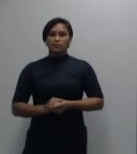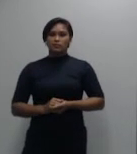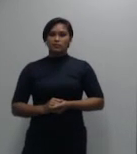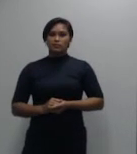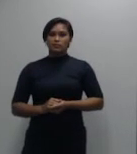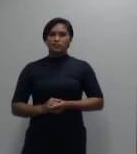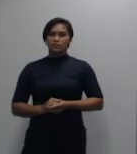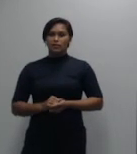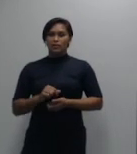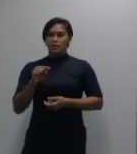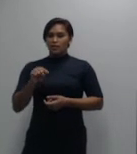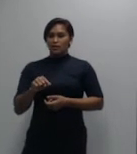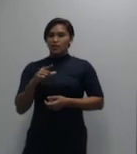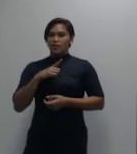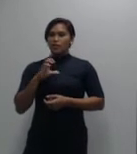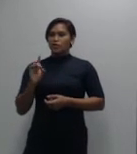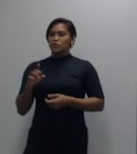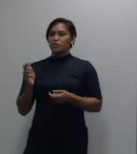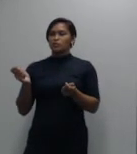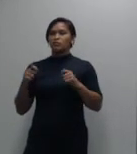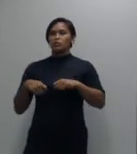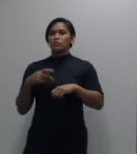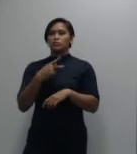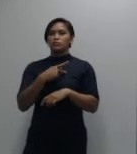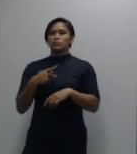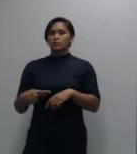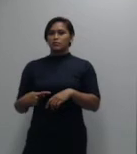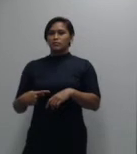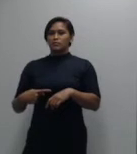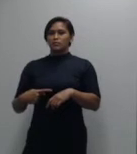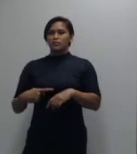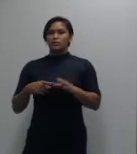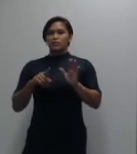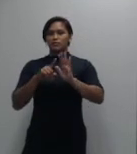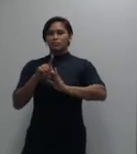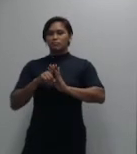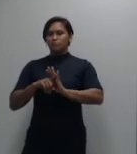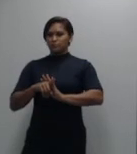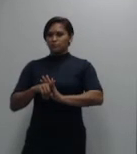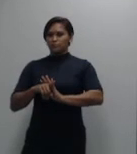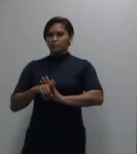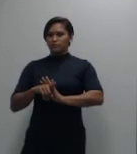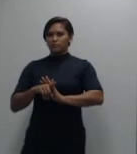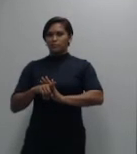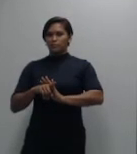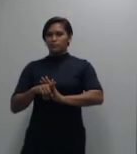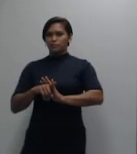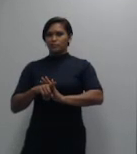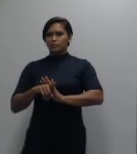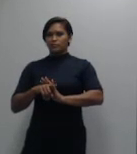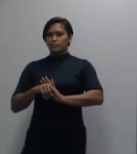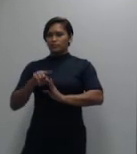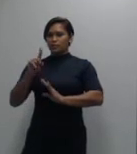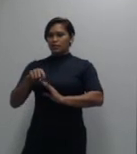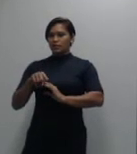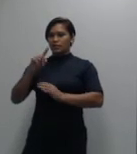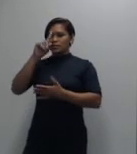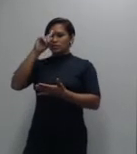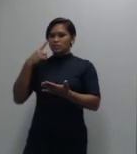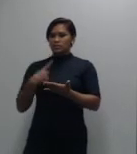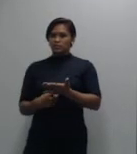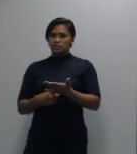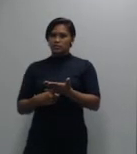aqui tocar do presidente examinar as essa decisão